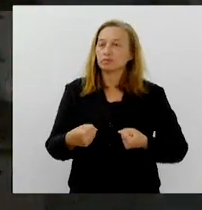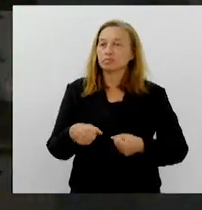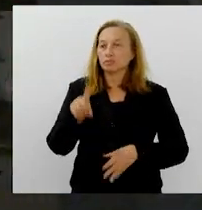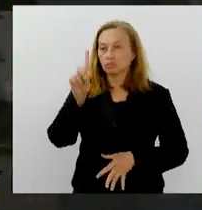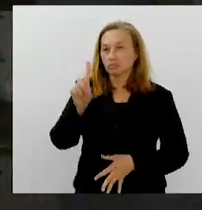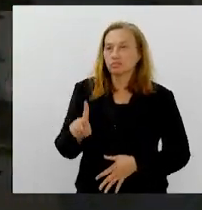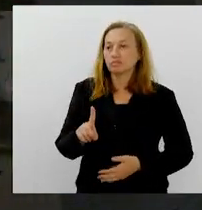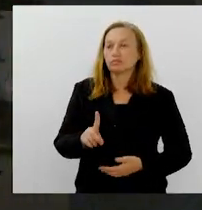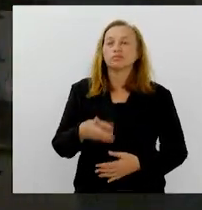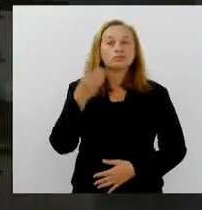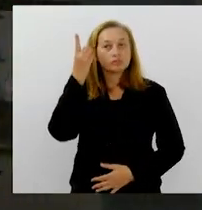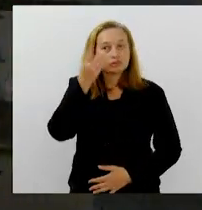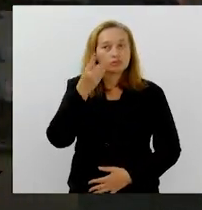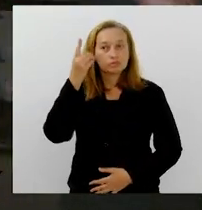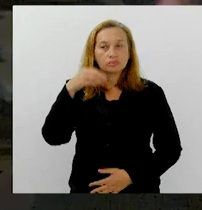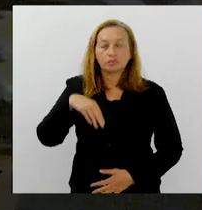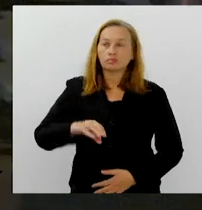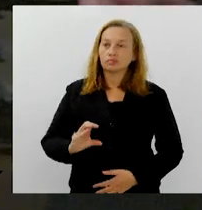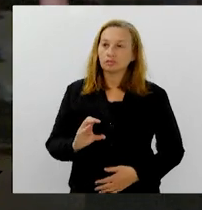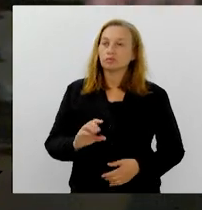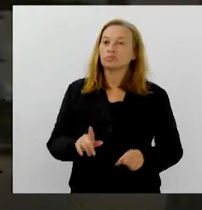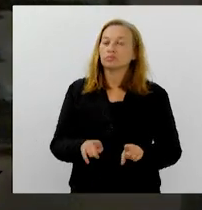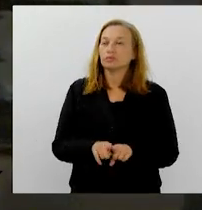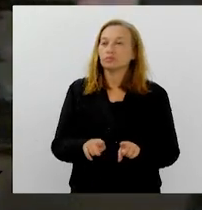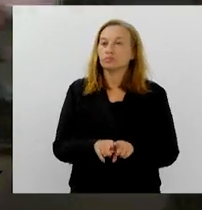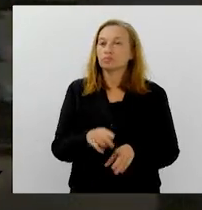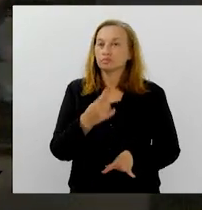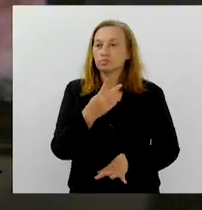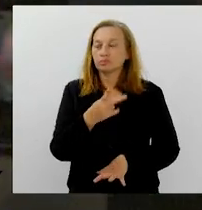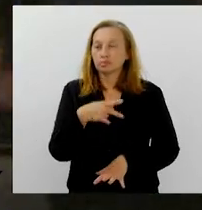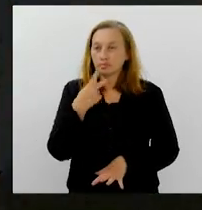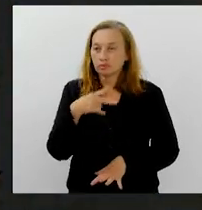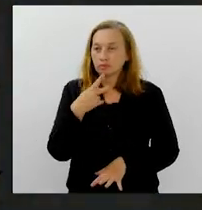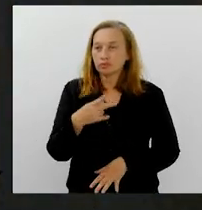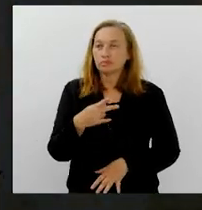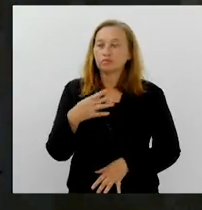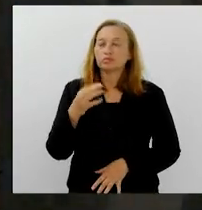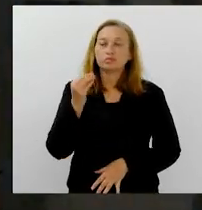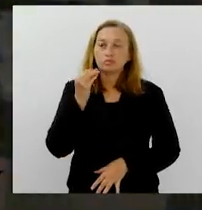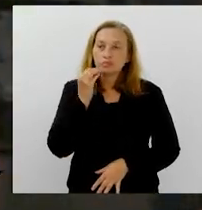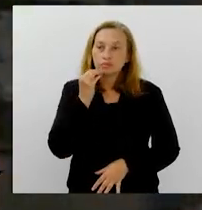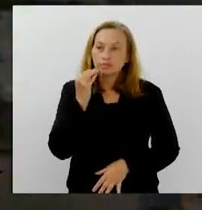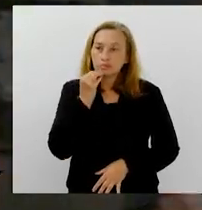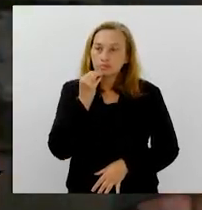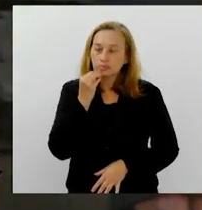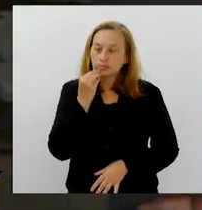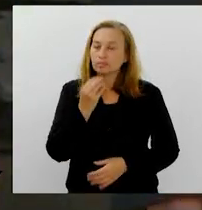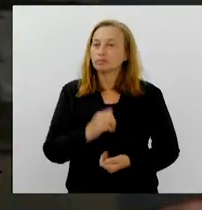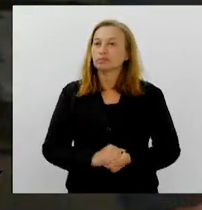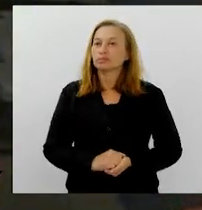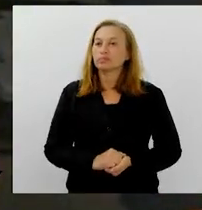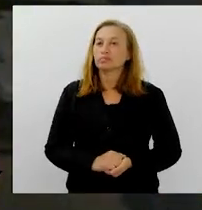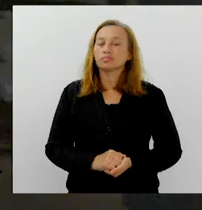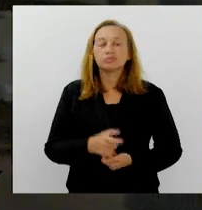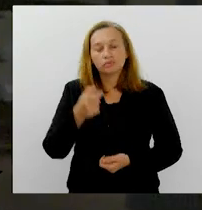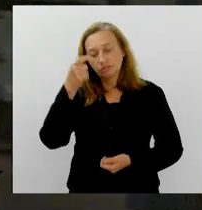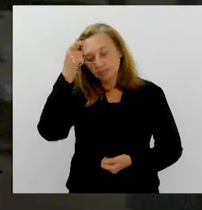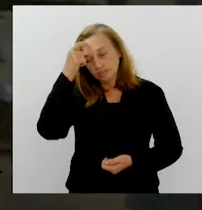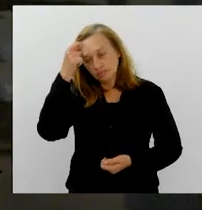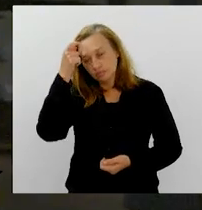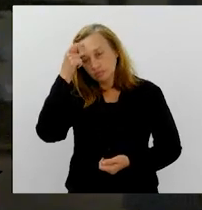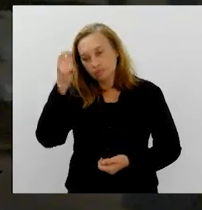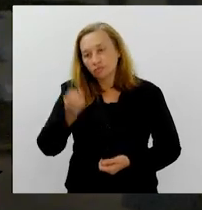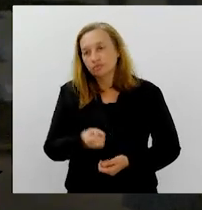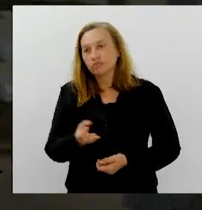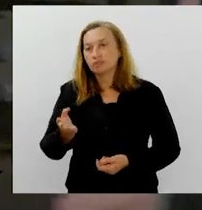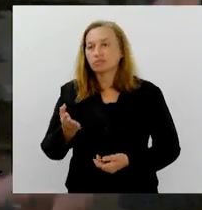Deputado Carlos Mink, na sua fala, teve a oportunidade de trazer à nossa memória quantos